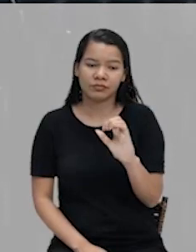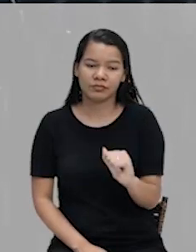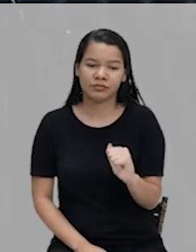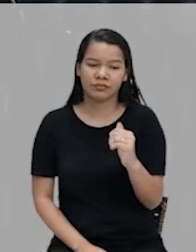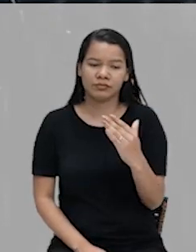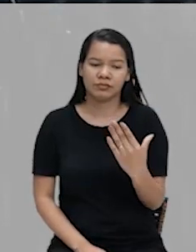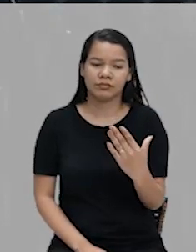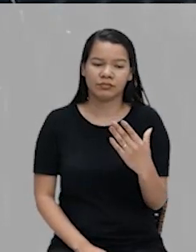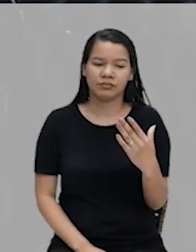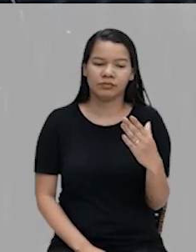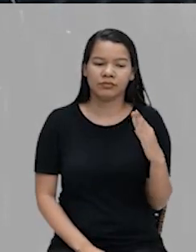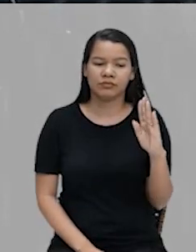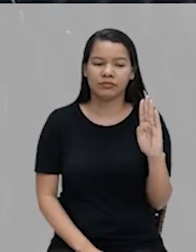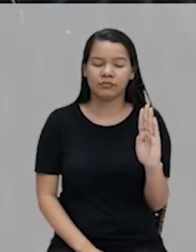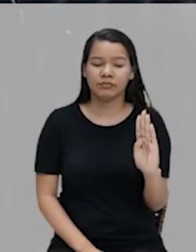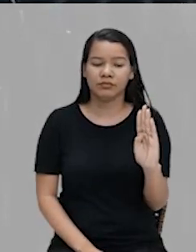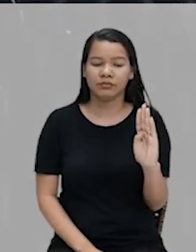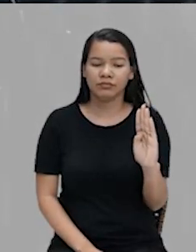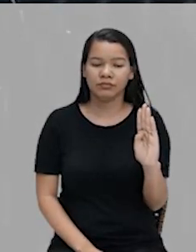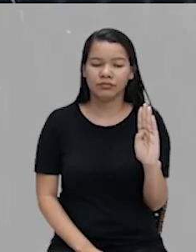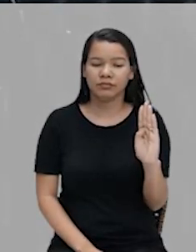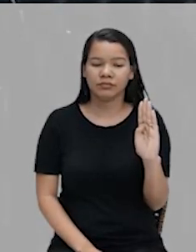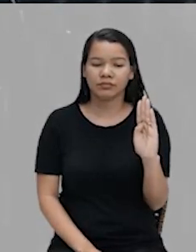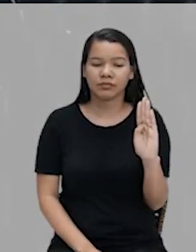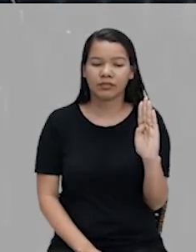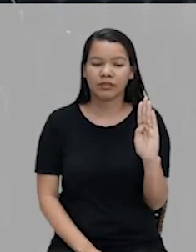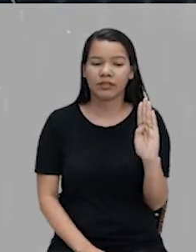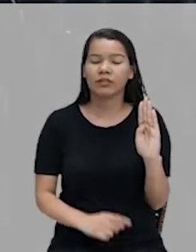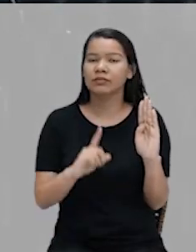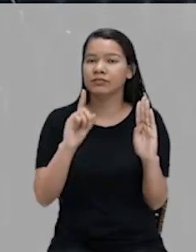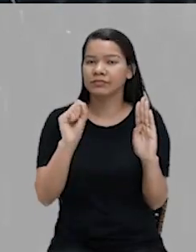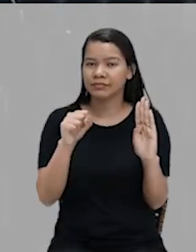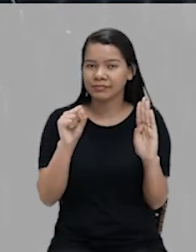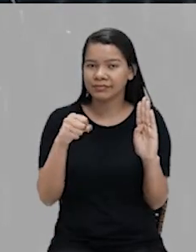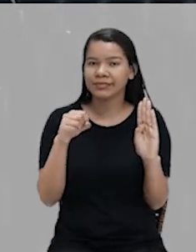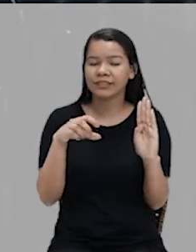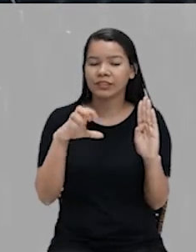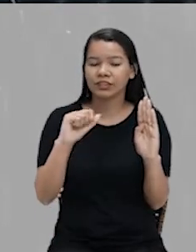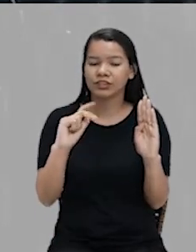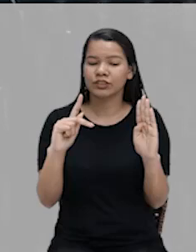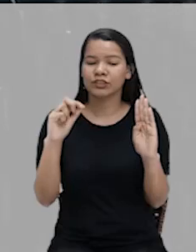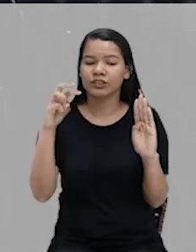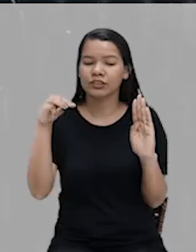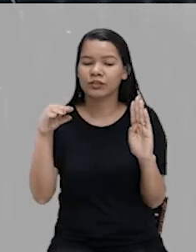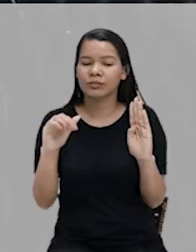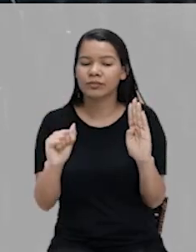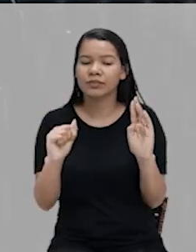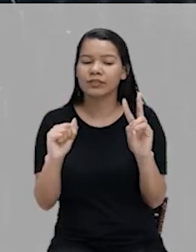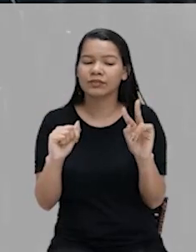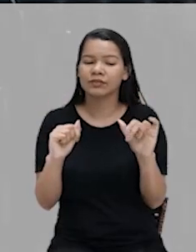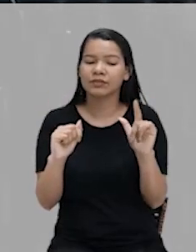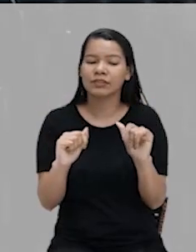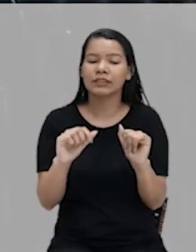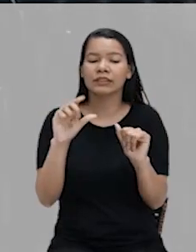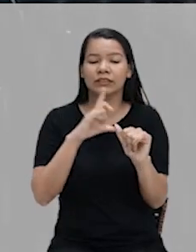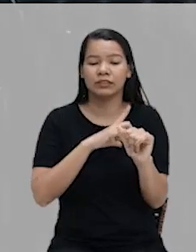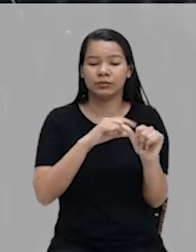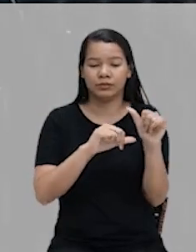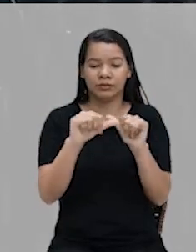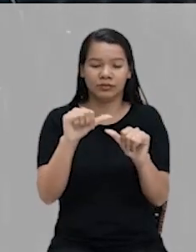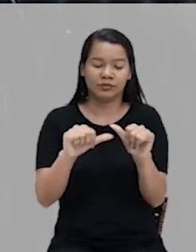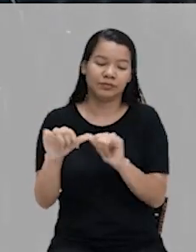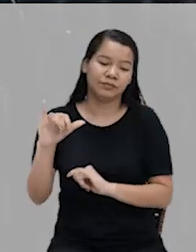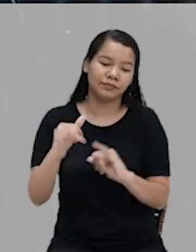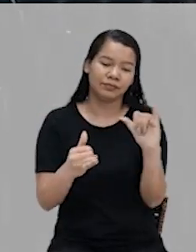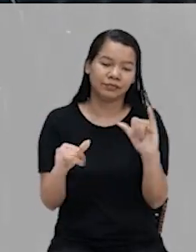da vela, bingo. Chama da vela, ali nós temos uma reação química, uma transformação química. Então, a chama da